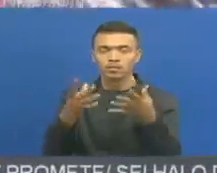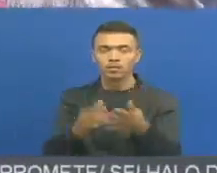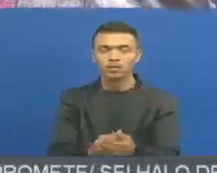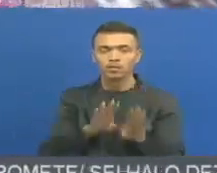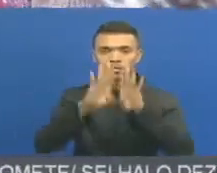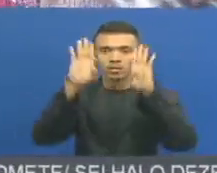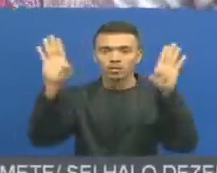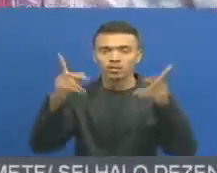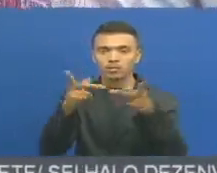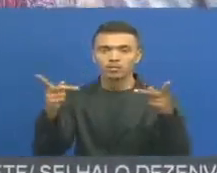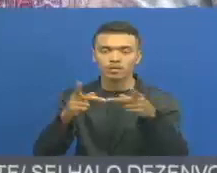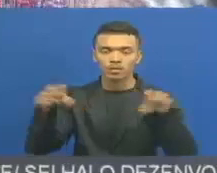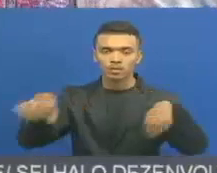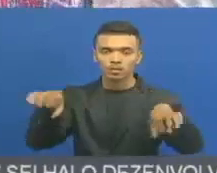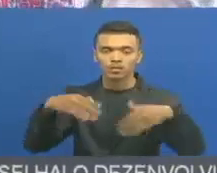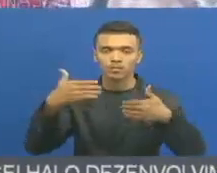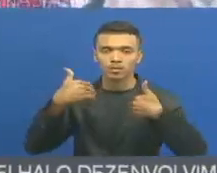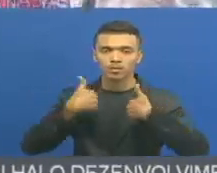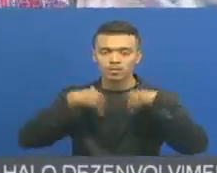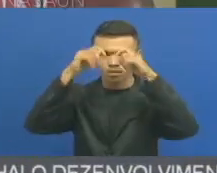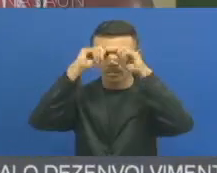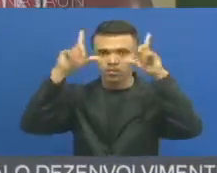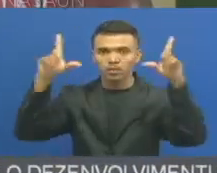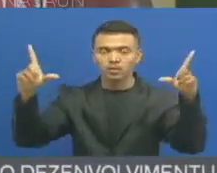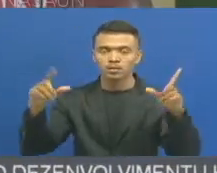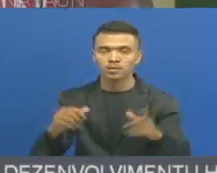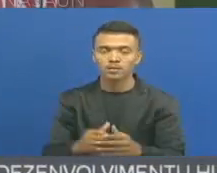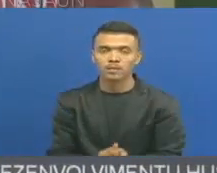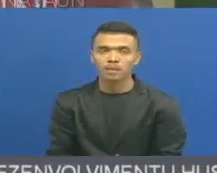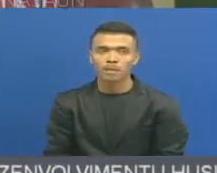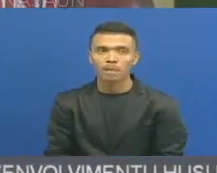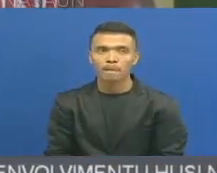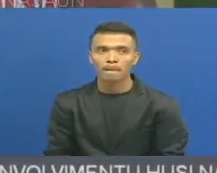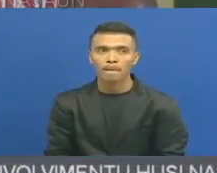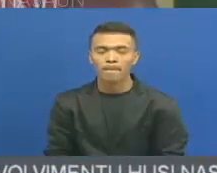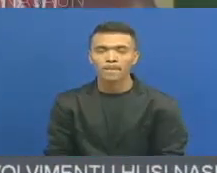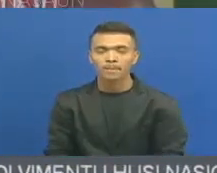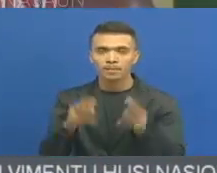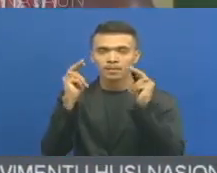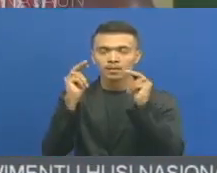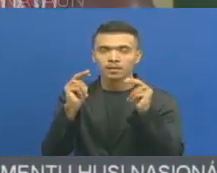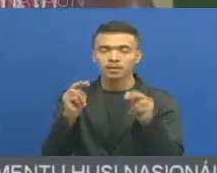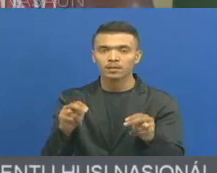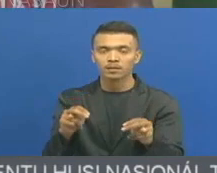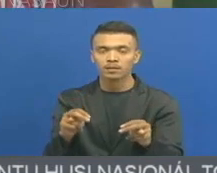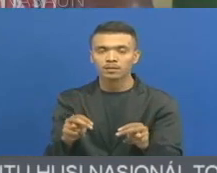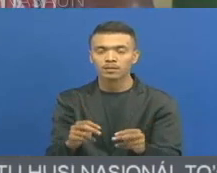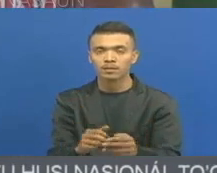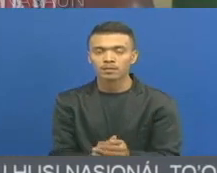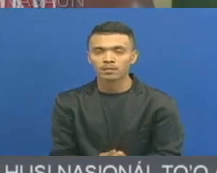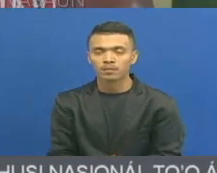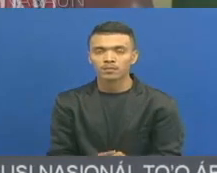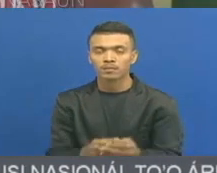di loke campo trabalho ihe itania rainrasi. Kita cara pelajar cara kerja tinggi hasilnya apa tidak